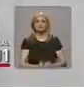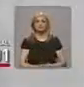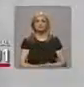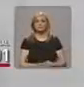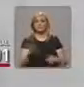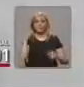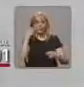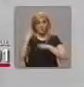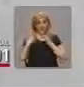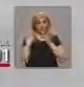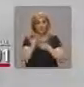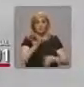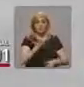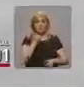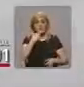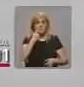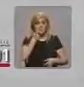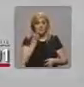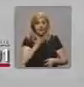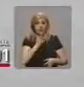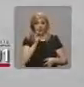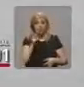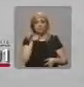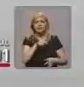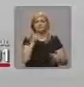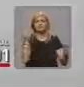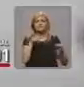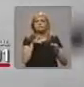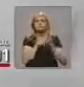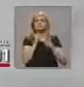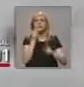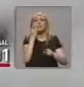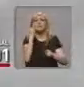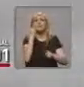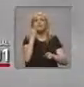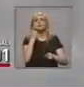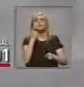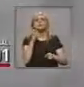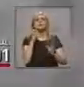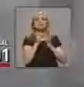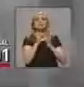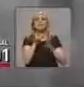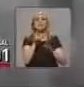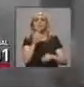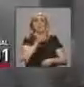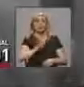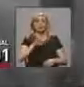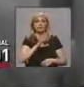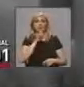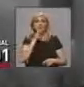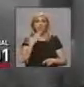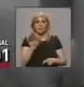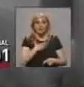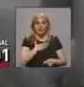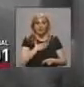Ao longo dos anos da ditadura, a literatura portuguesa foi exaltada como símbolo nacional. Quem nos deu olhos para